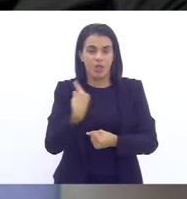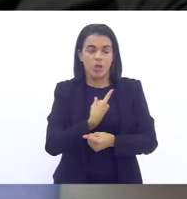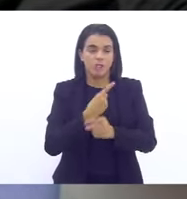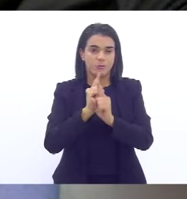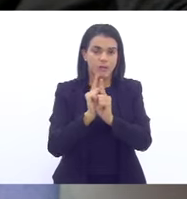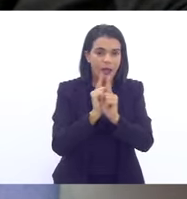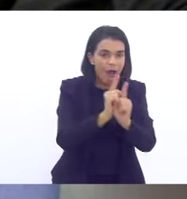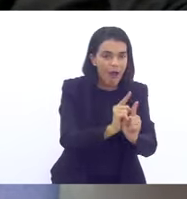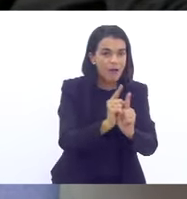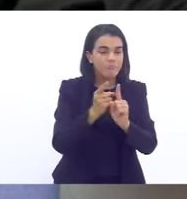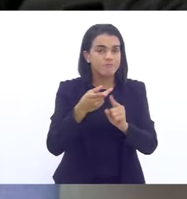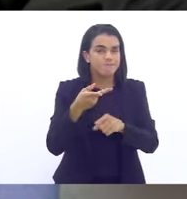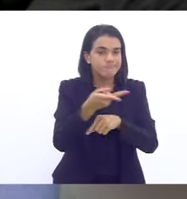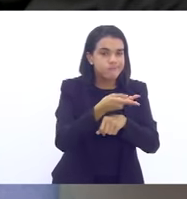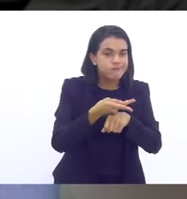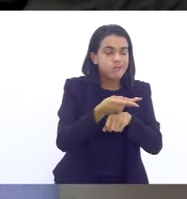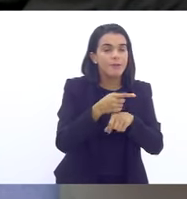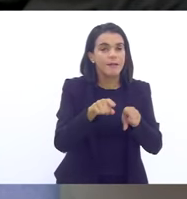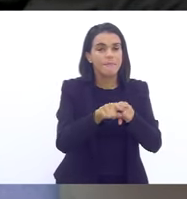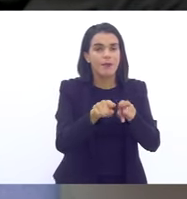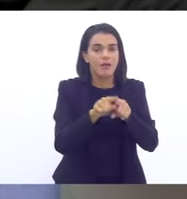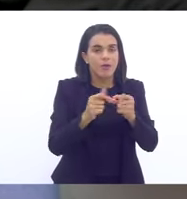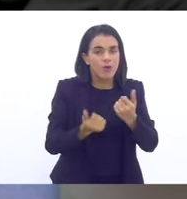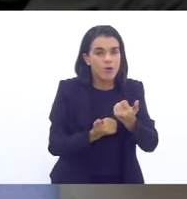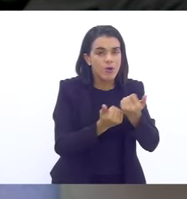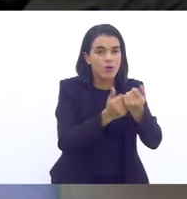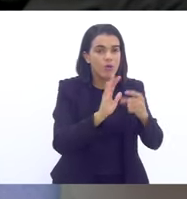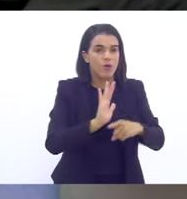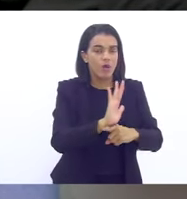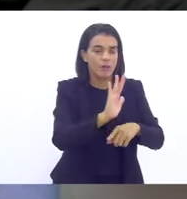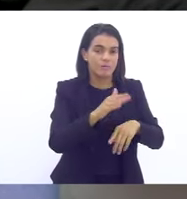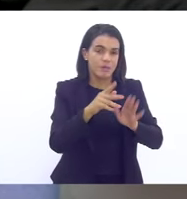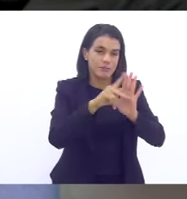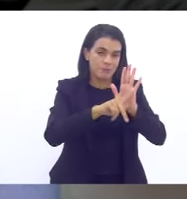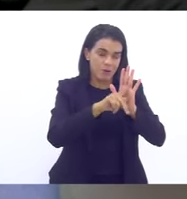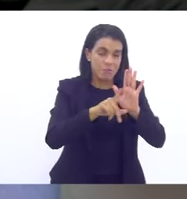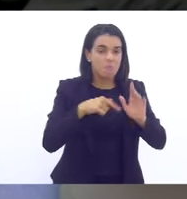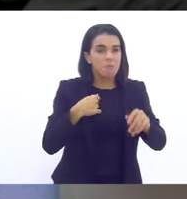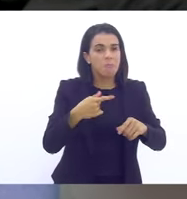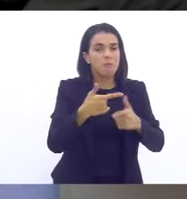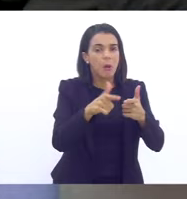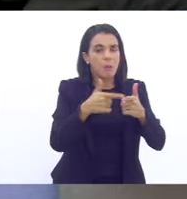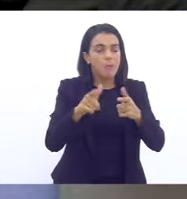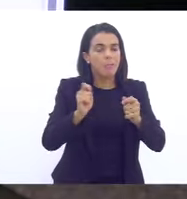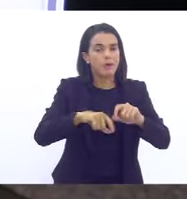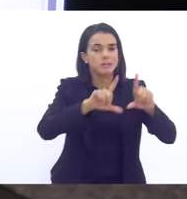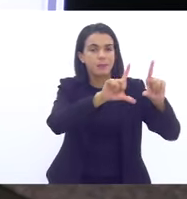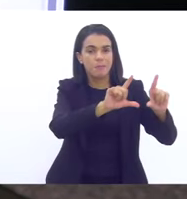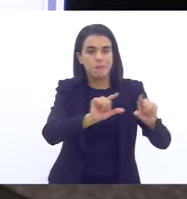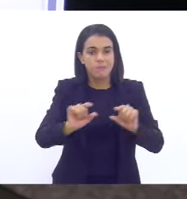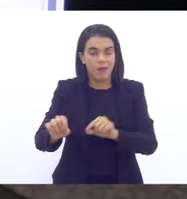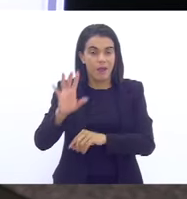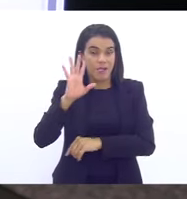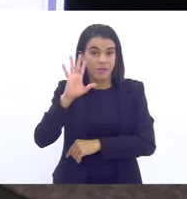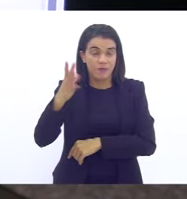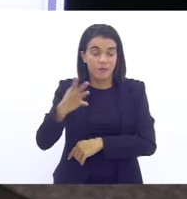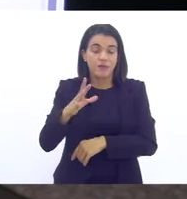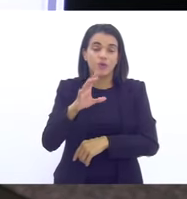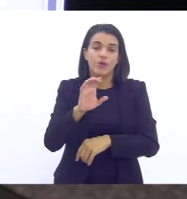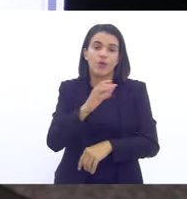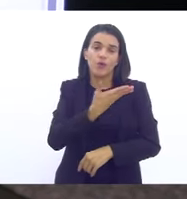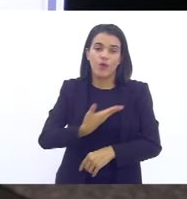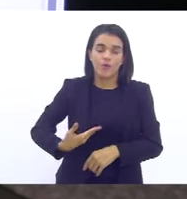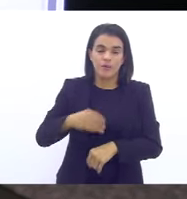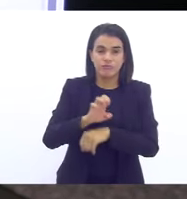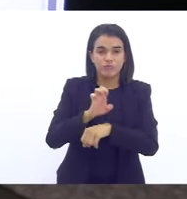a atuação das concessionárias e colaborando aí para que esses problemas possam ser minimizados e que a gente possa ter um governo do Estado mais presente